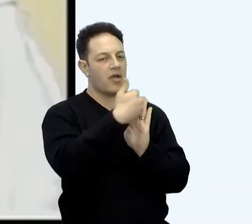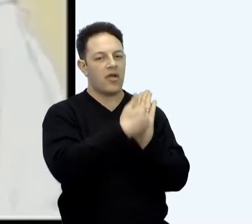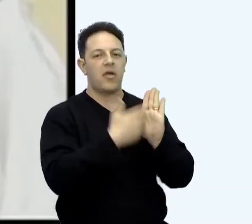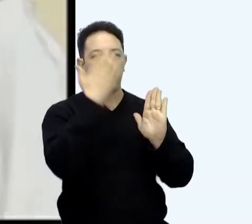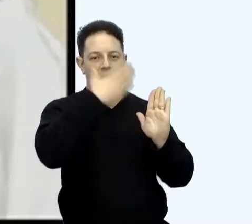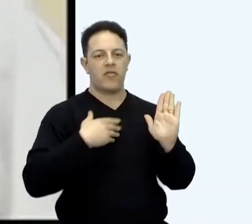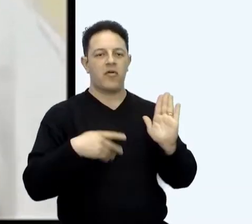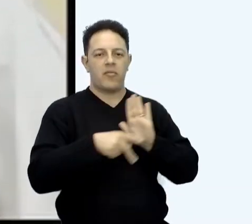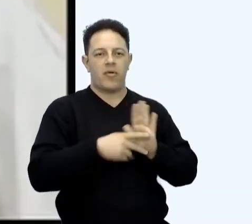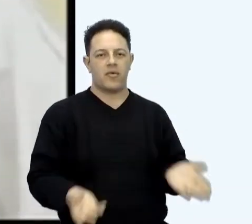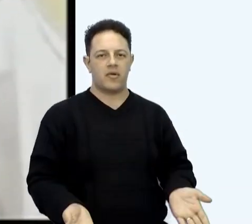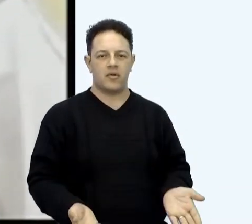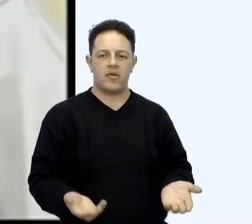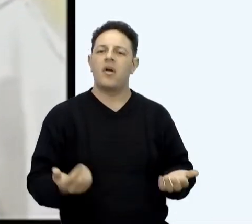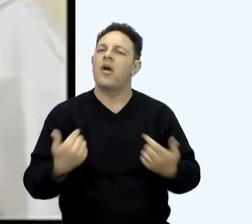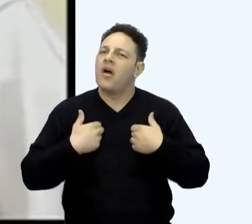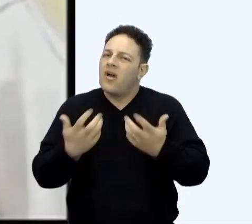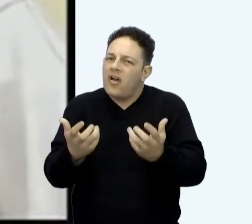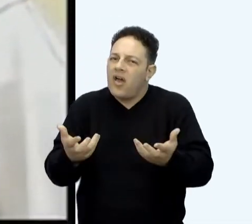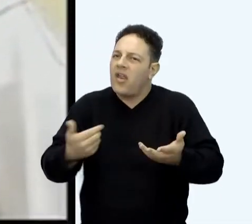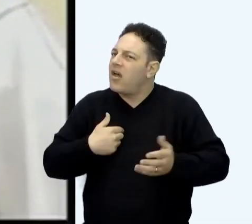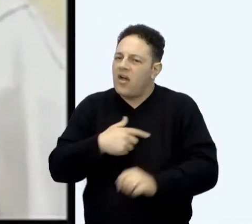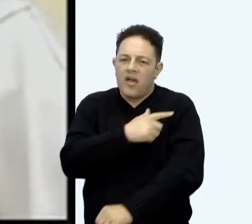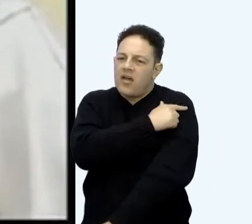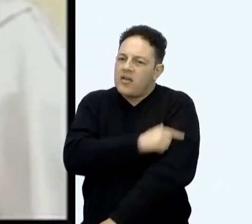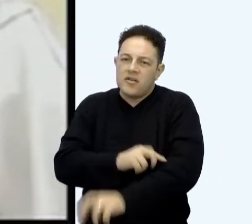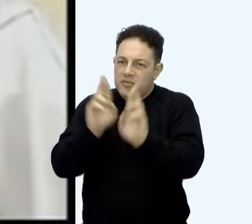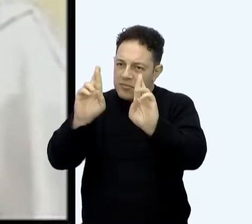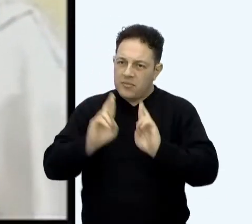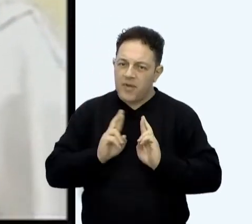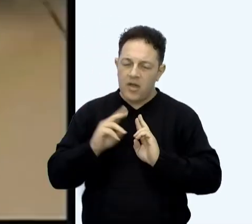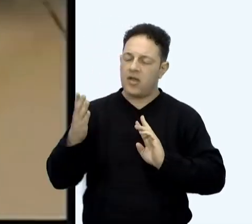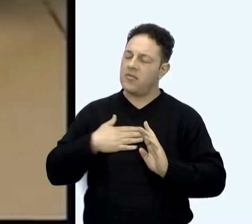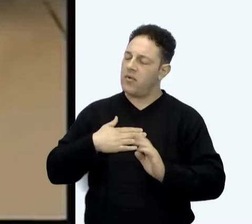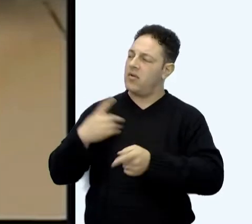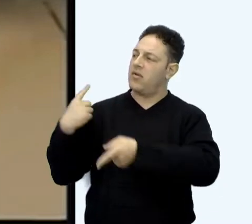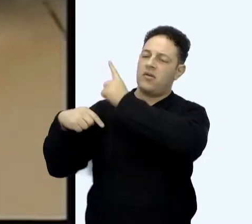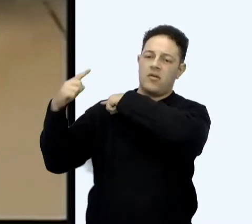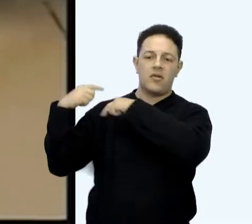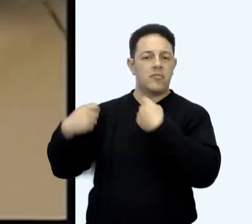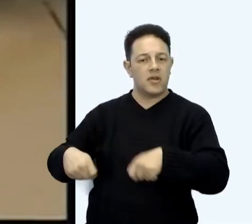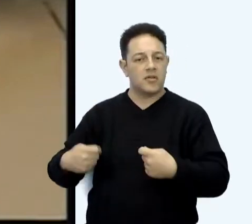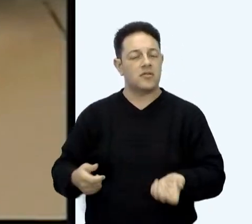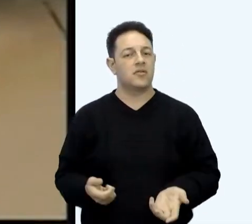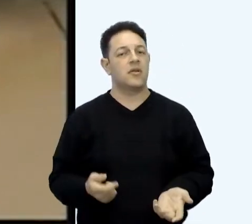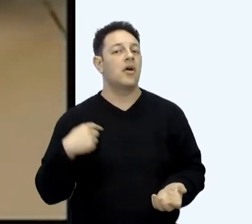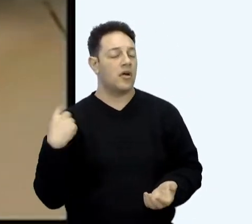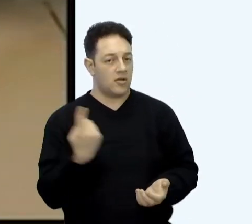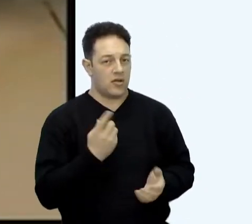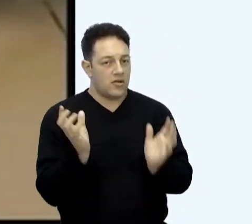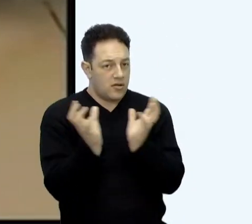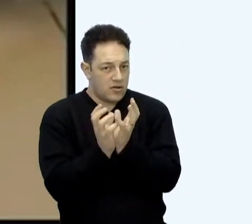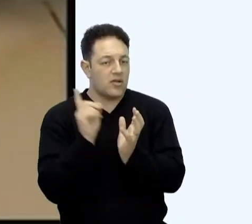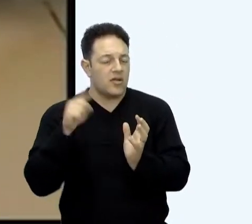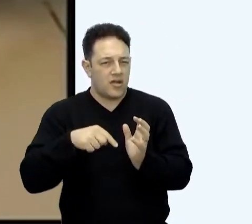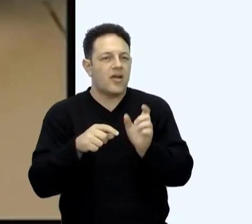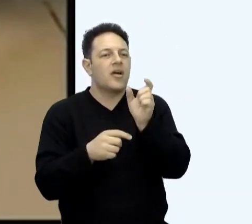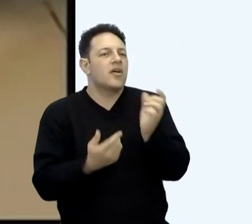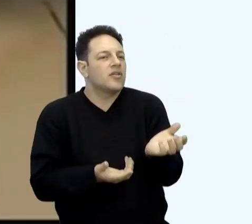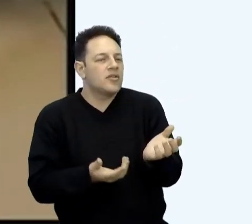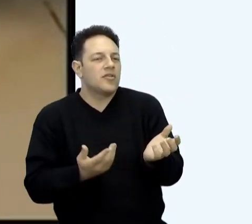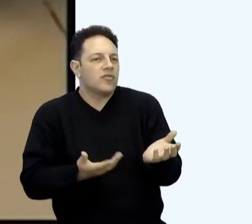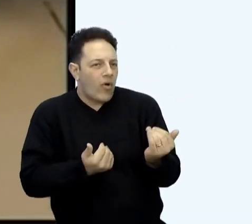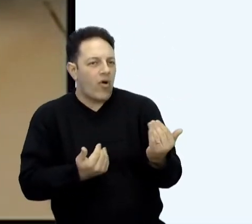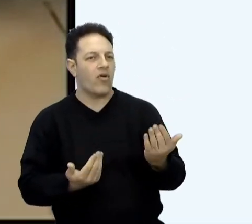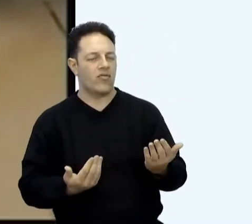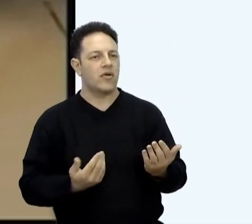quero respeito para mim e o meu povo, para os meus ancestrais. A gente que faz parte dessa geração mais nova tem que estar ligado